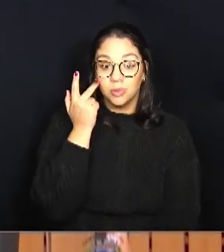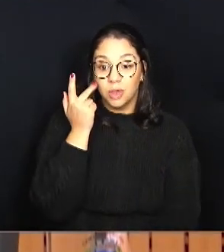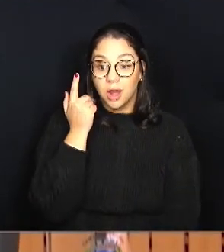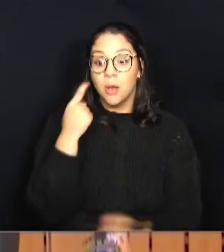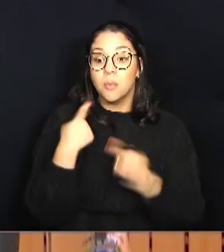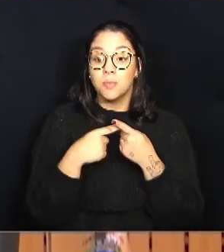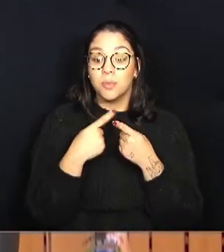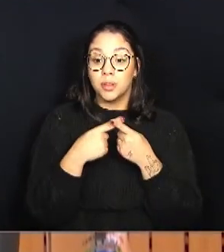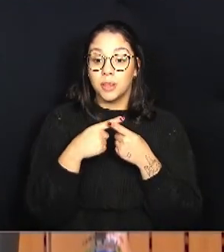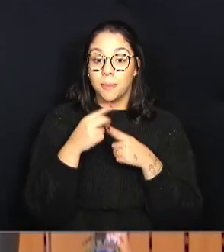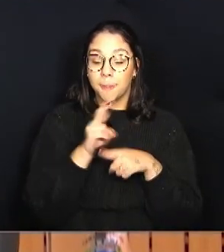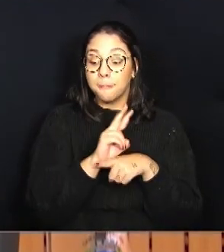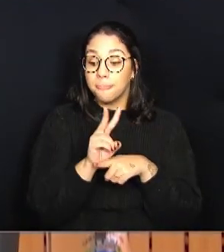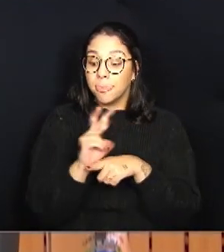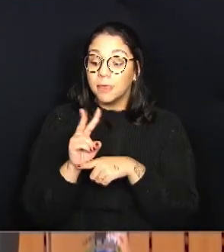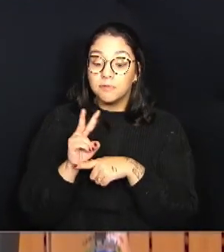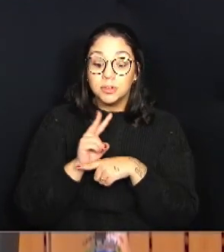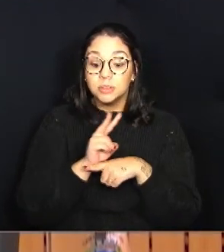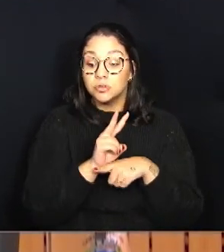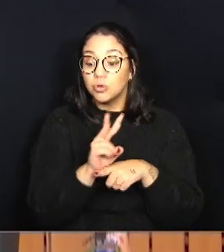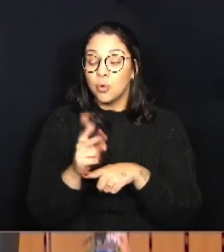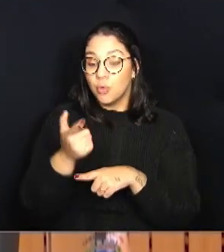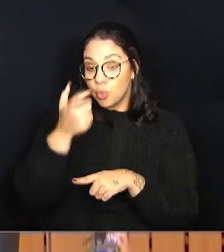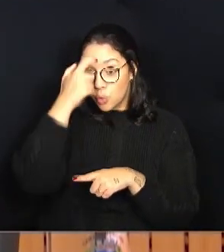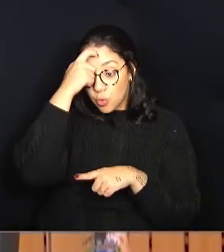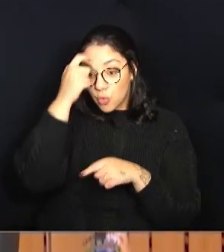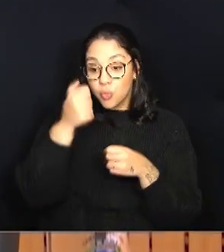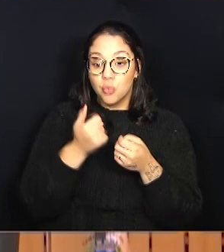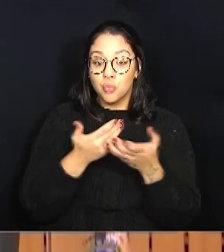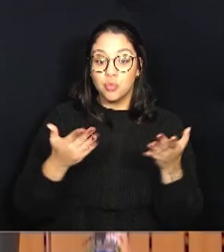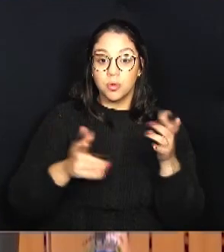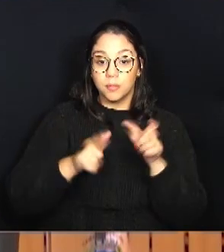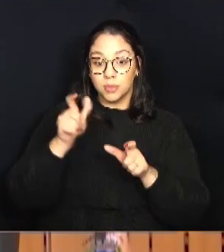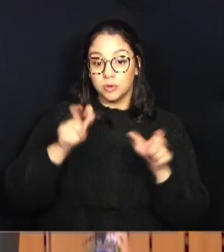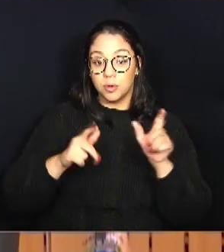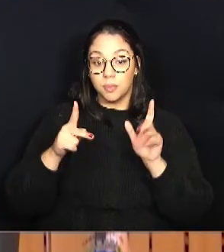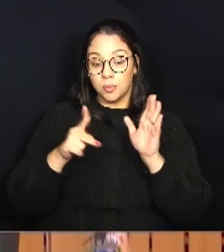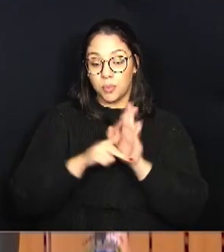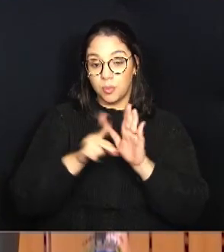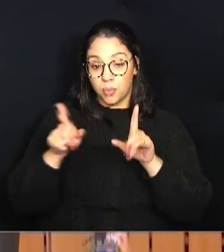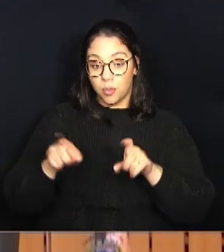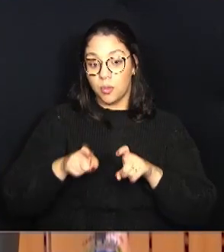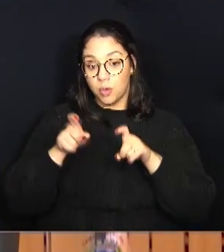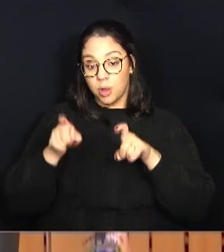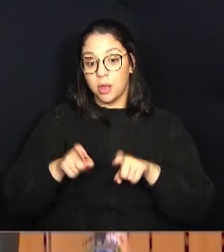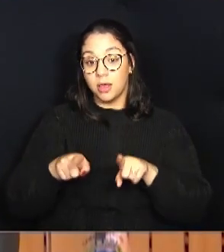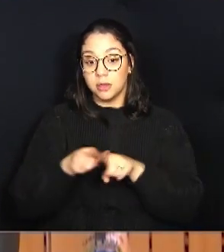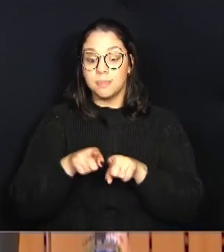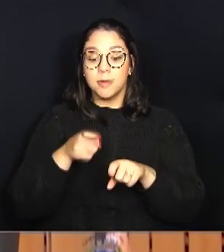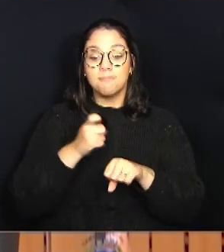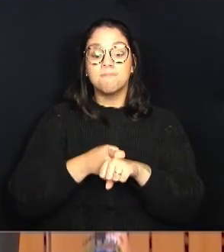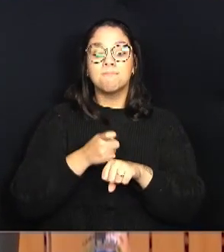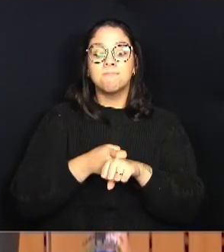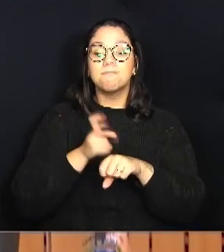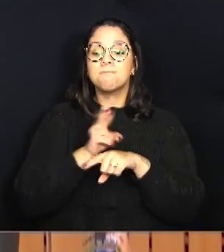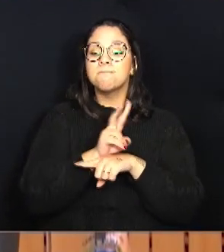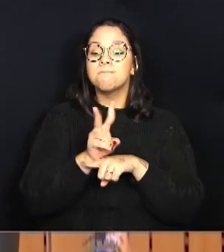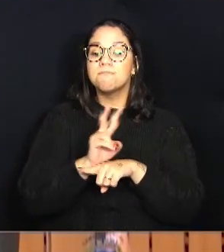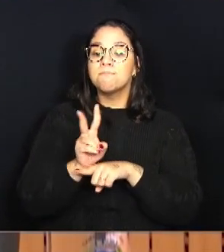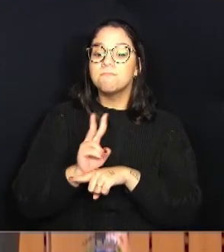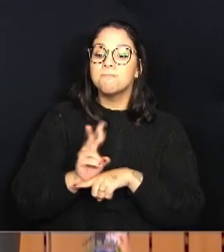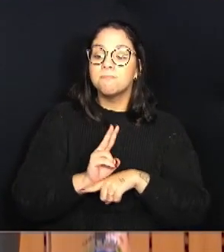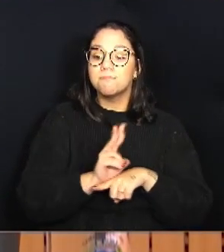se fiscalizou, porque se conscientizou proprietários rurais, porque endureceu o processo de fiscalização com o aumento do número